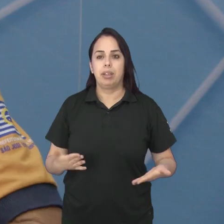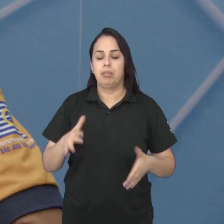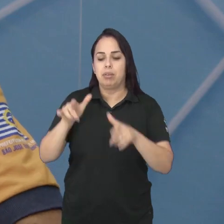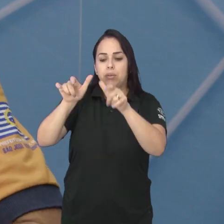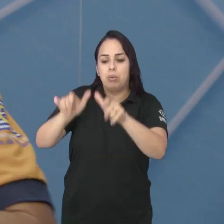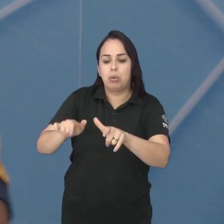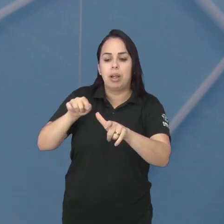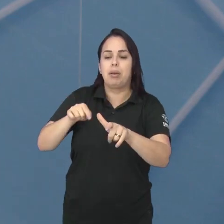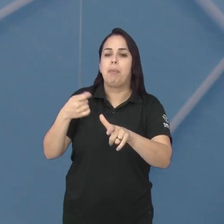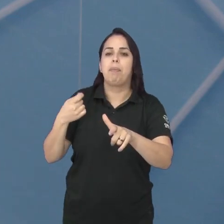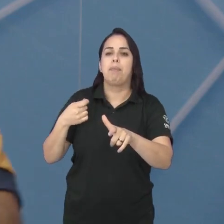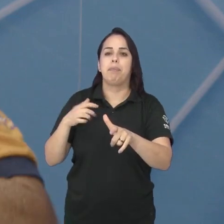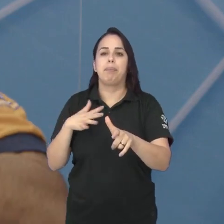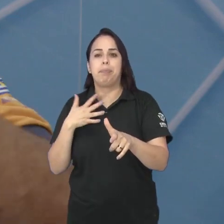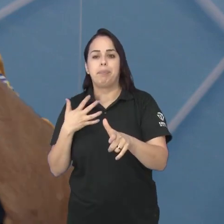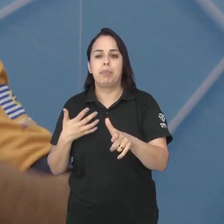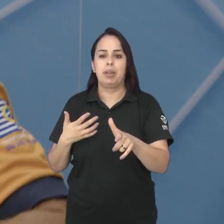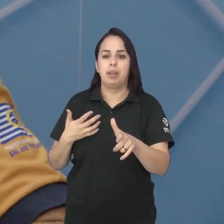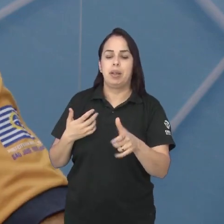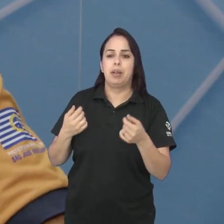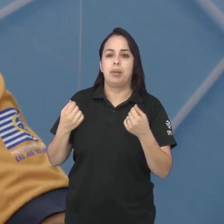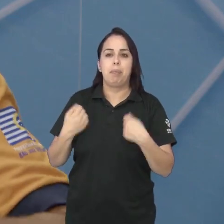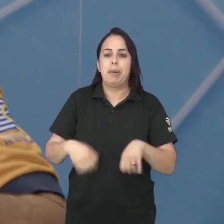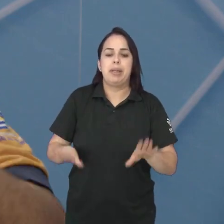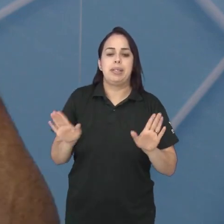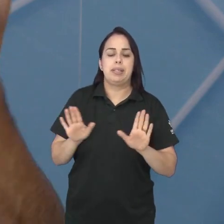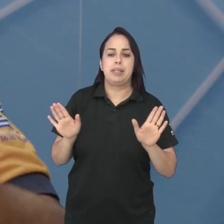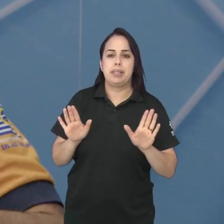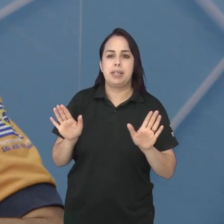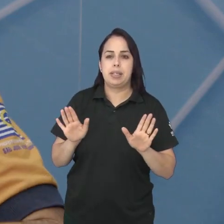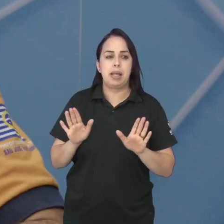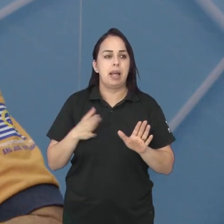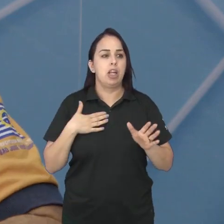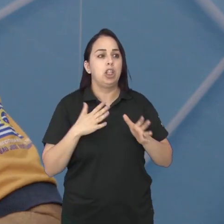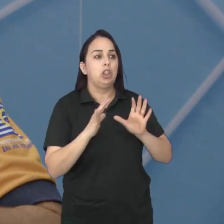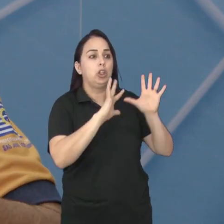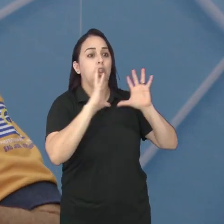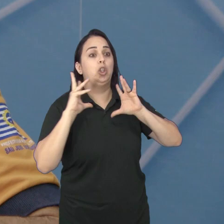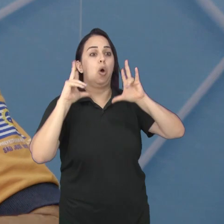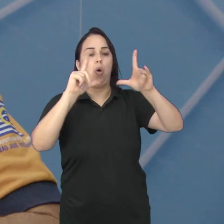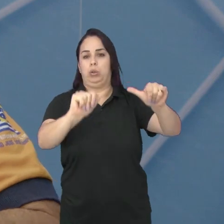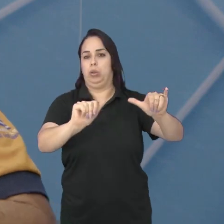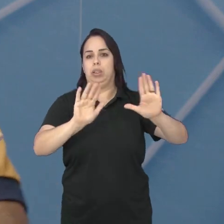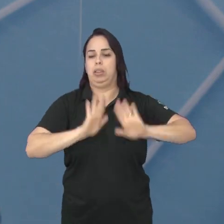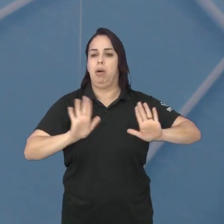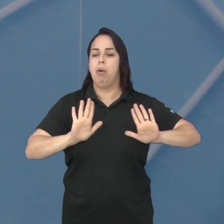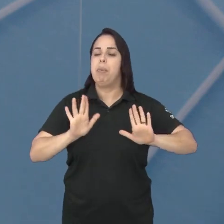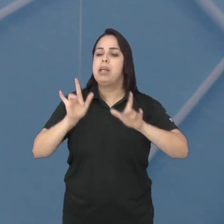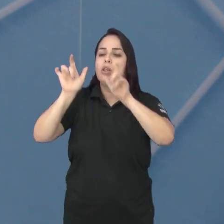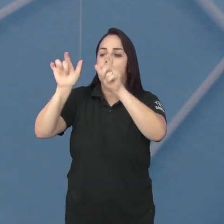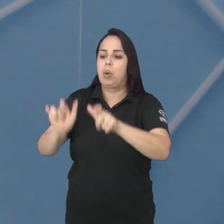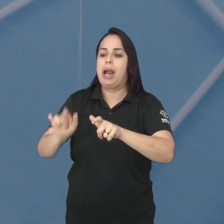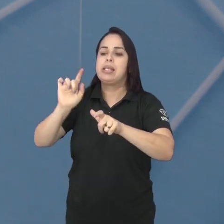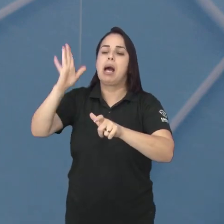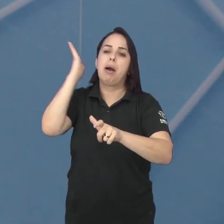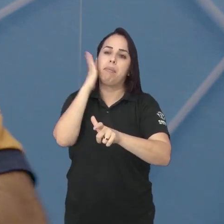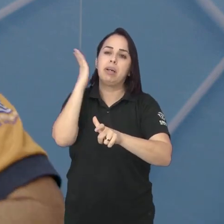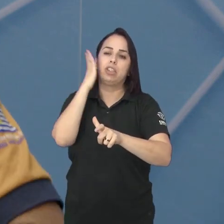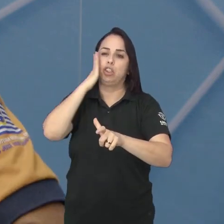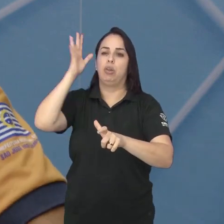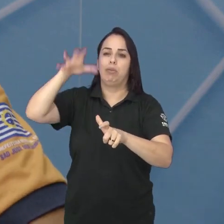Então, especificamente, naquele local, você não precisa estar, de repente, cobrindo, né, o município todo, você já intensifica forças naquele